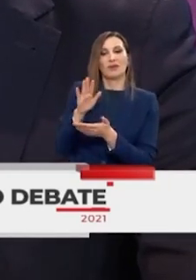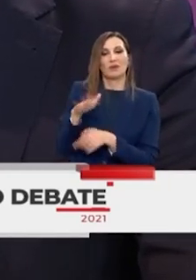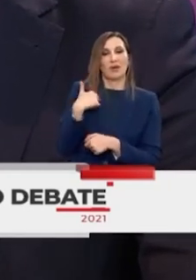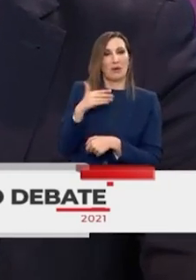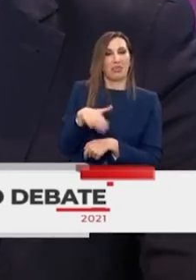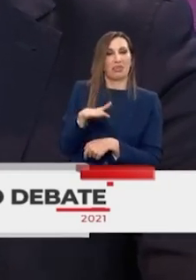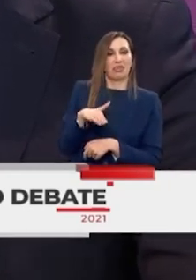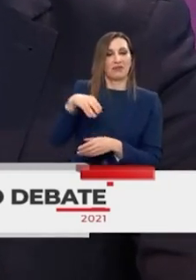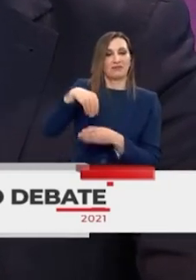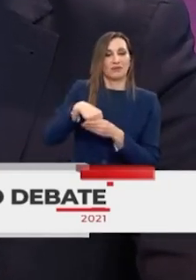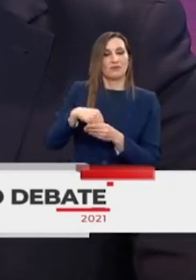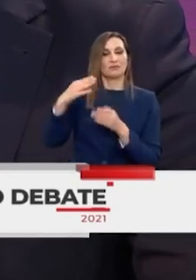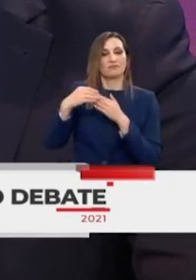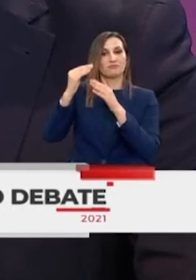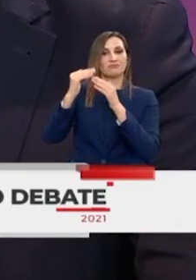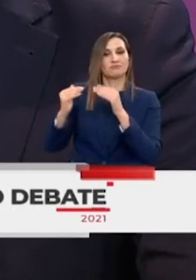MRPP.